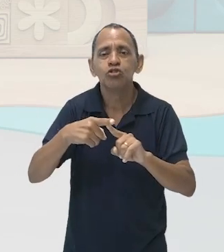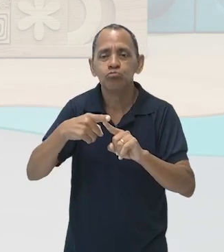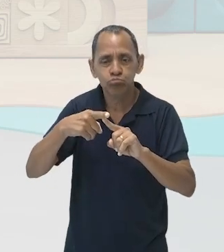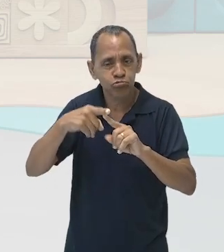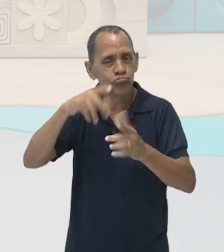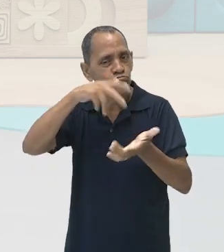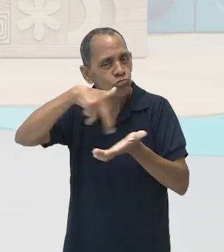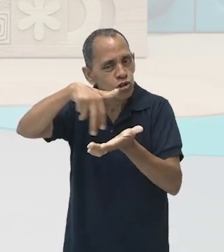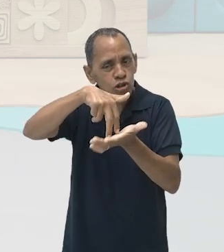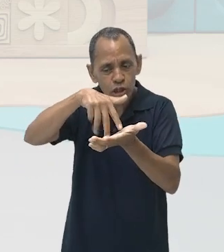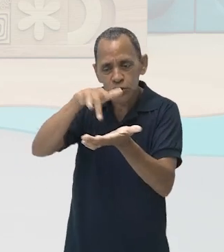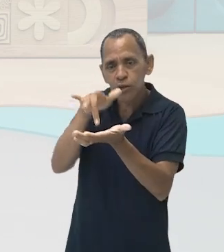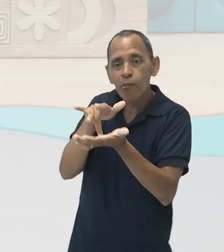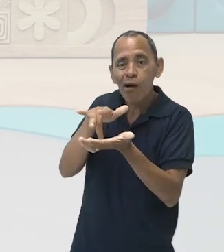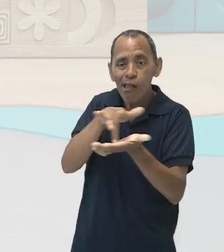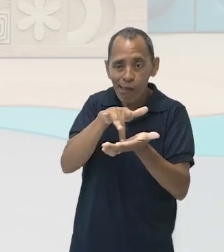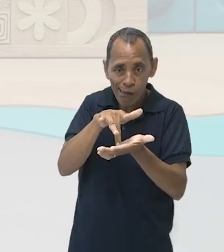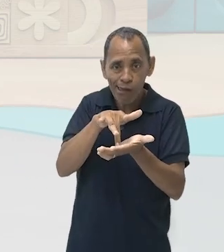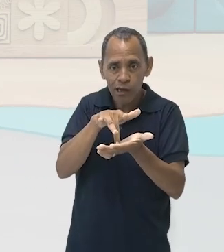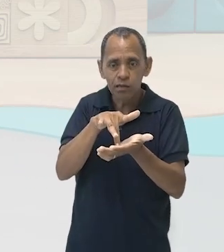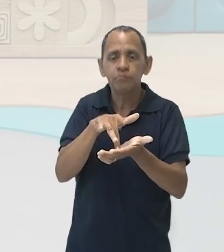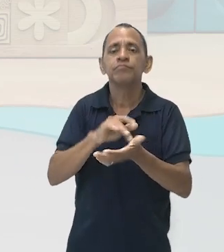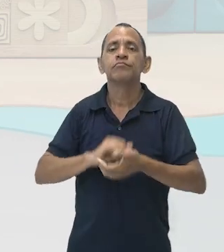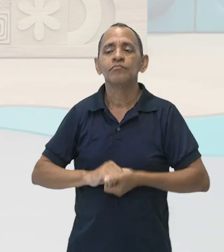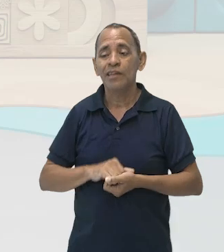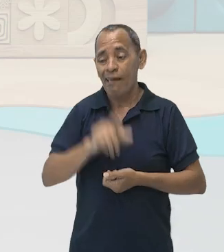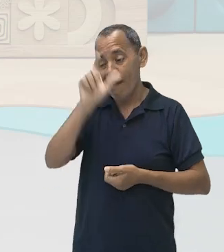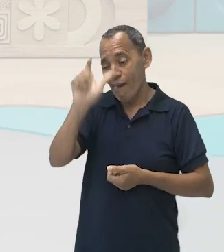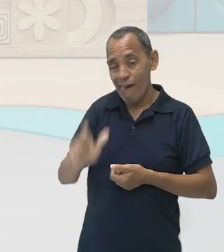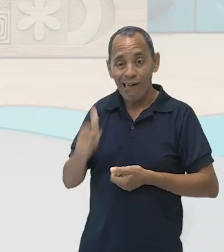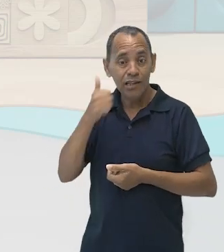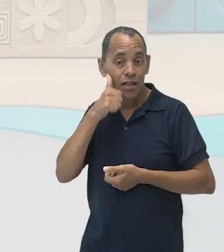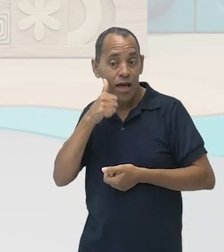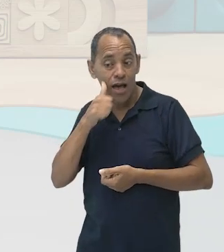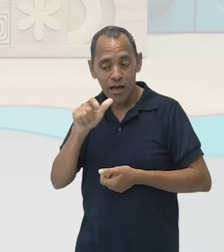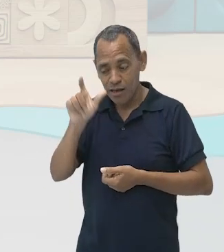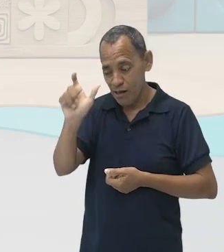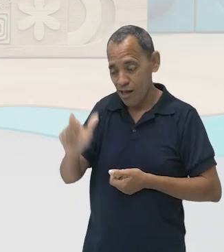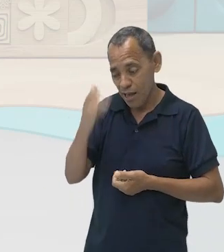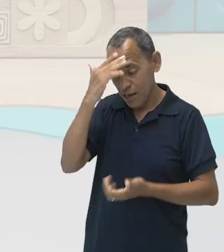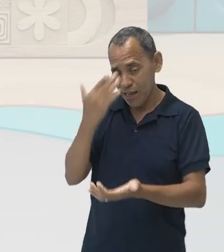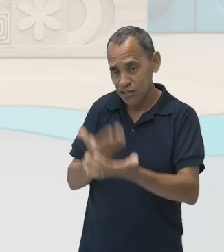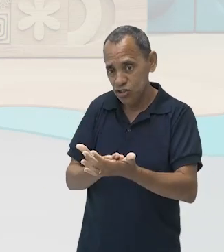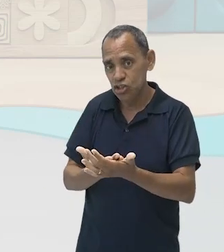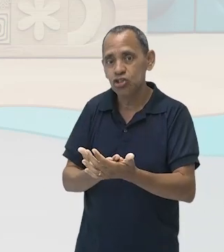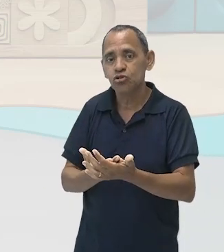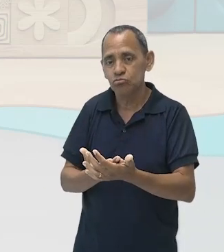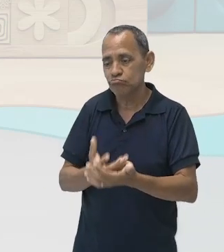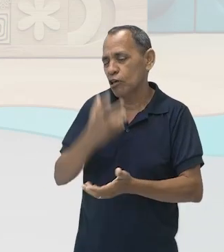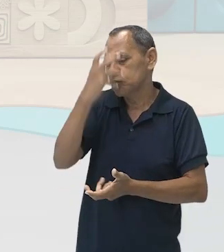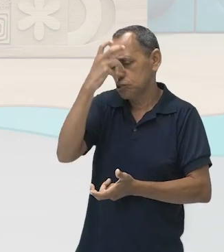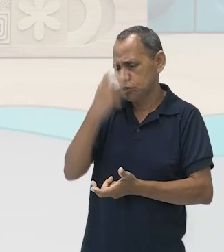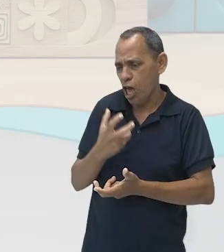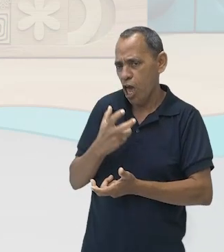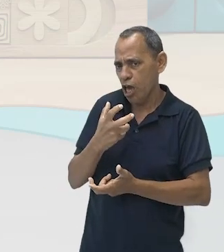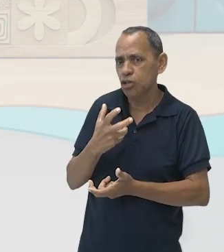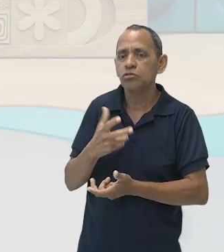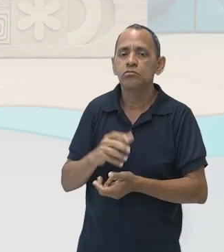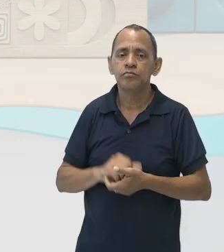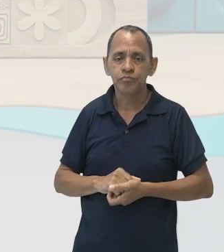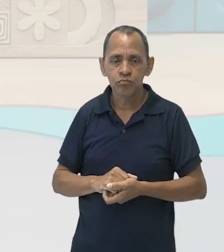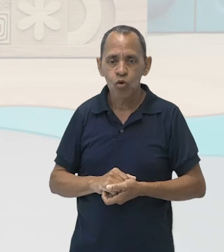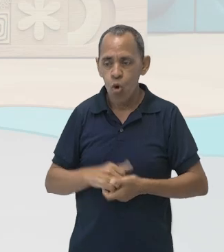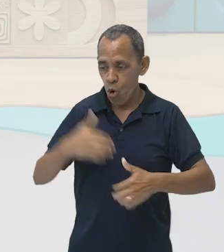elas têm uma visão muito séria do corpo que elas devem ter para fazer os